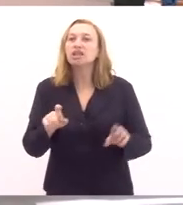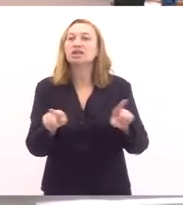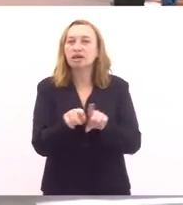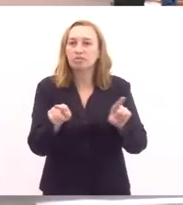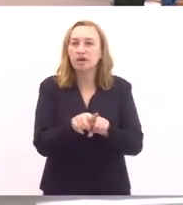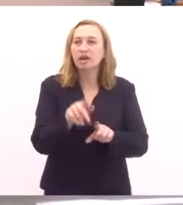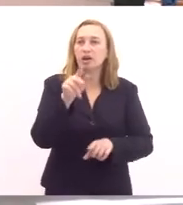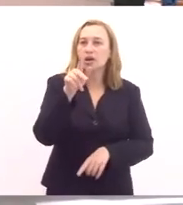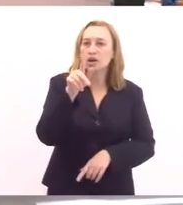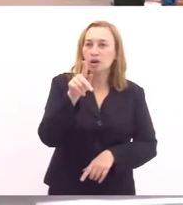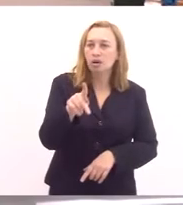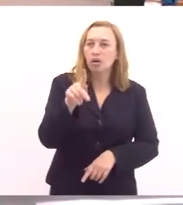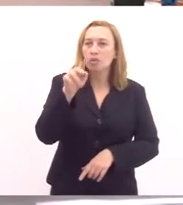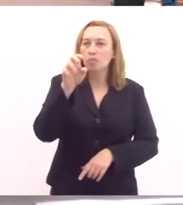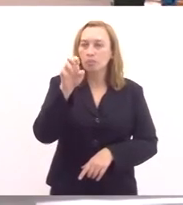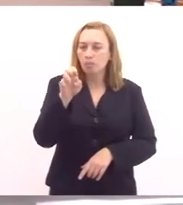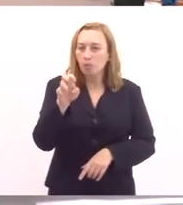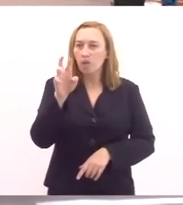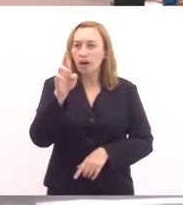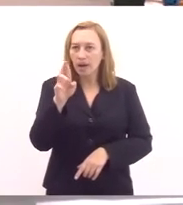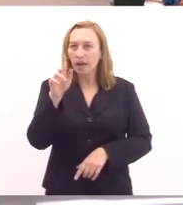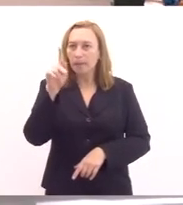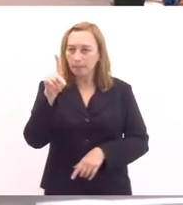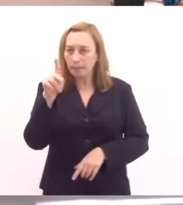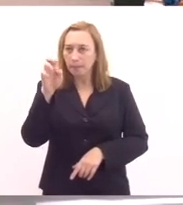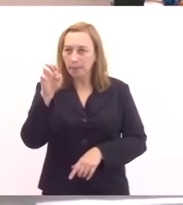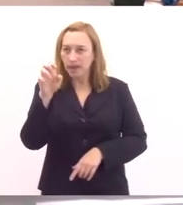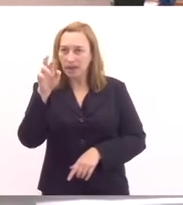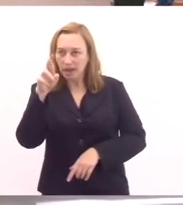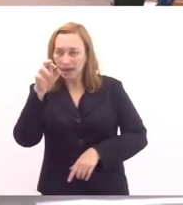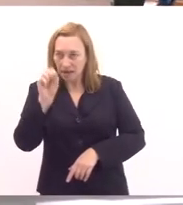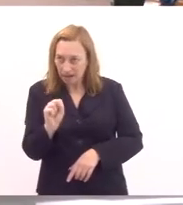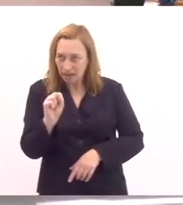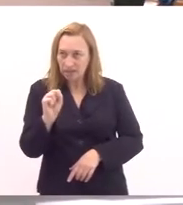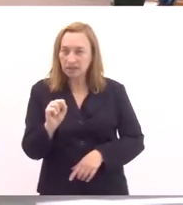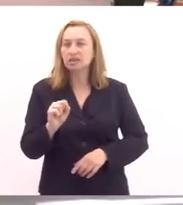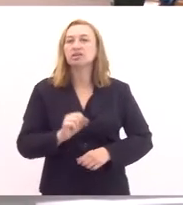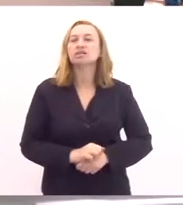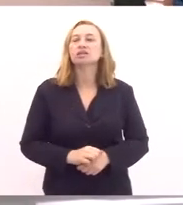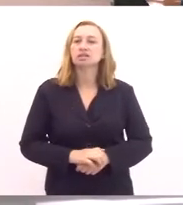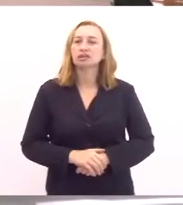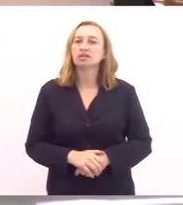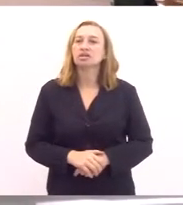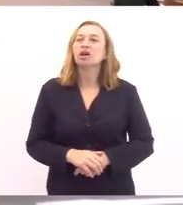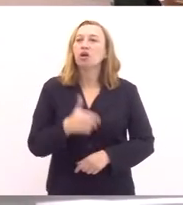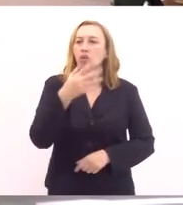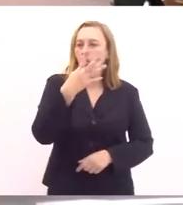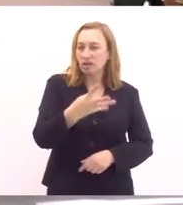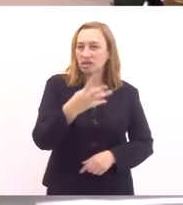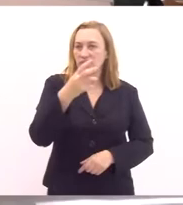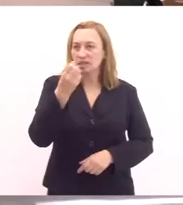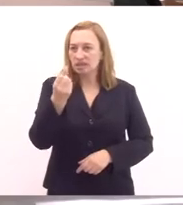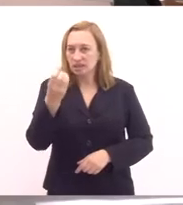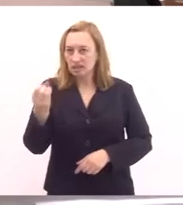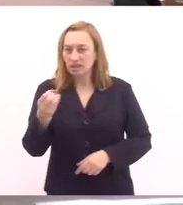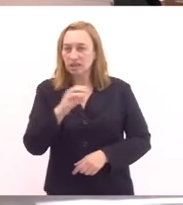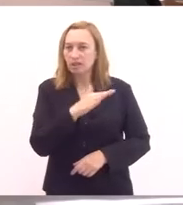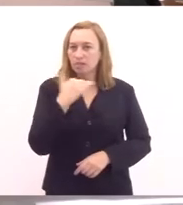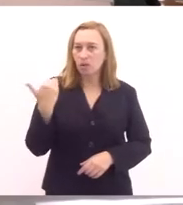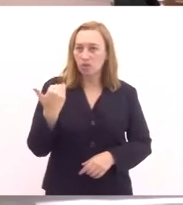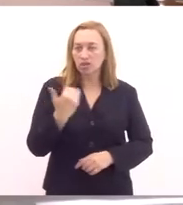42 dias depois do par isso durante 2020 inteiro tivemos 470 morte